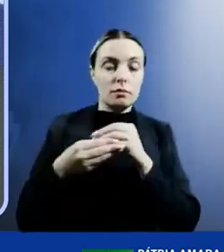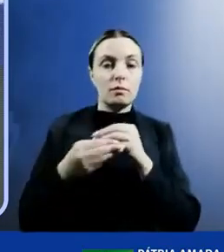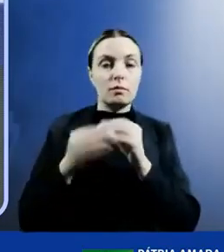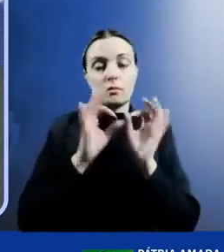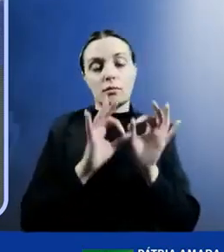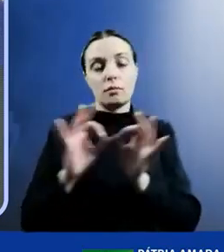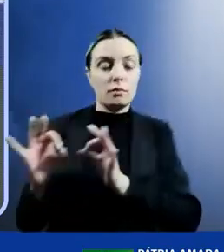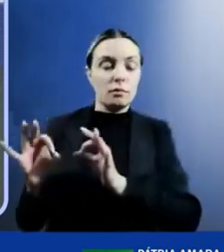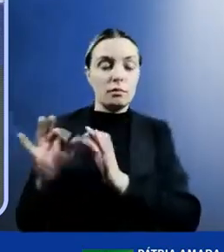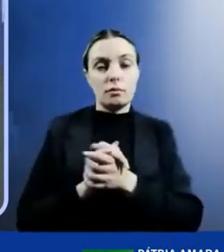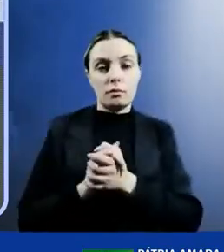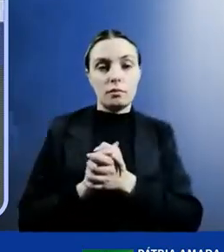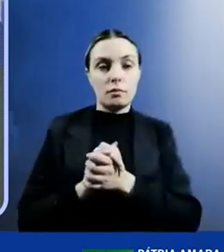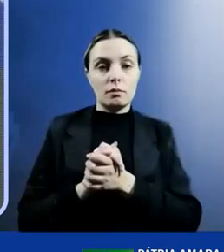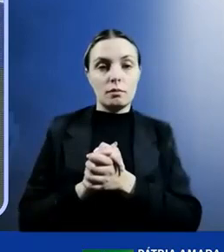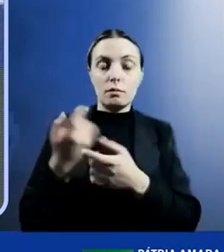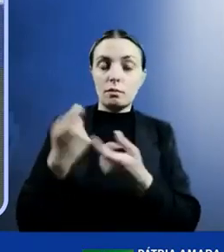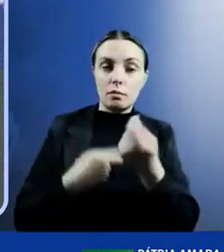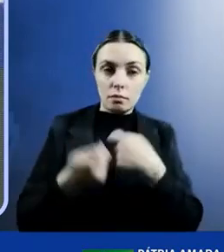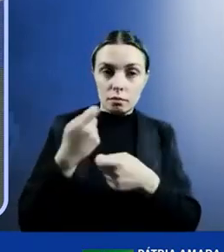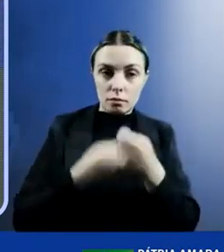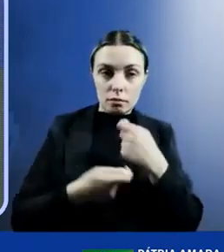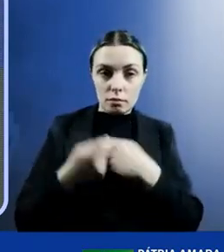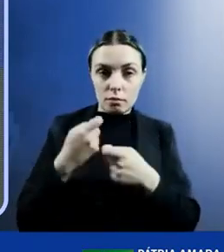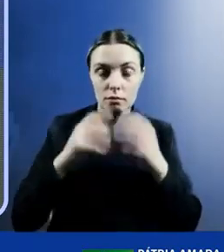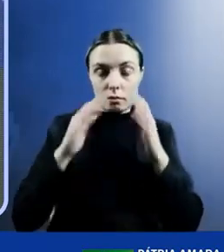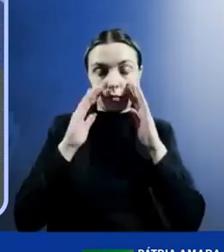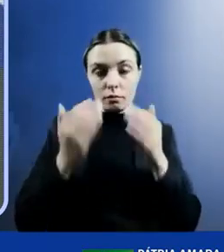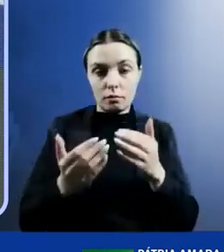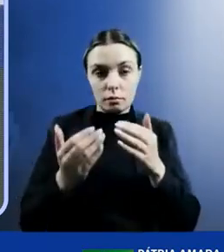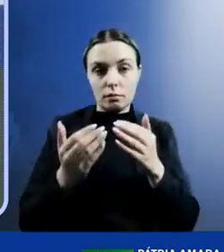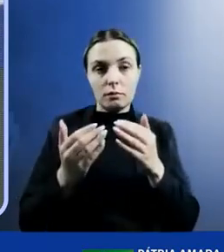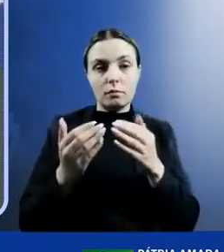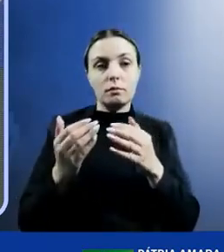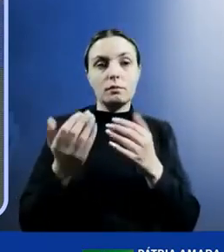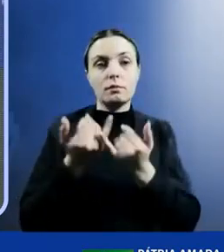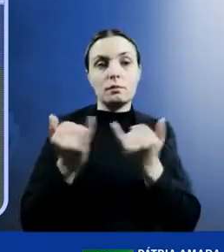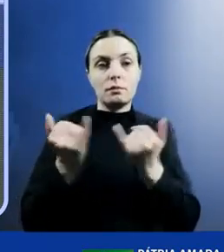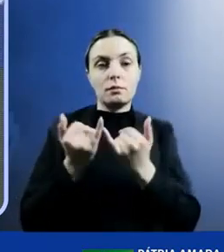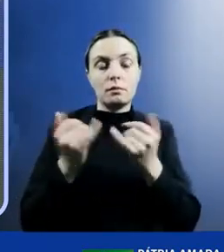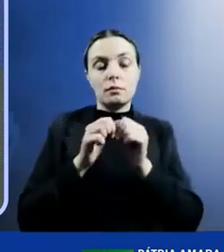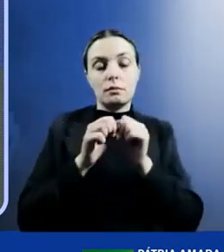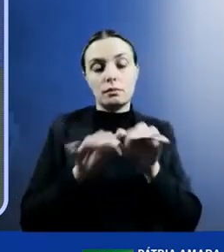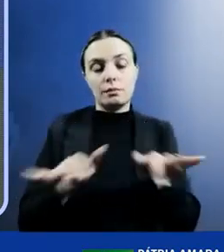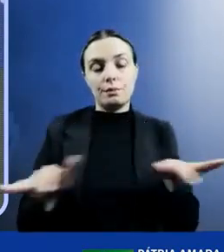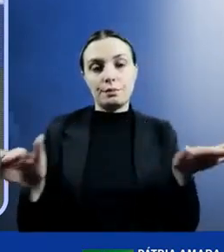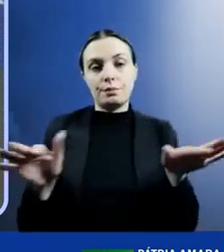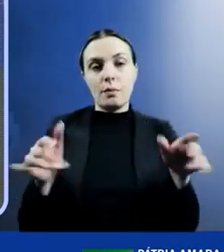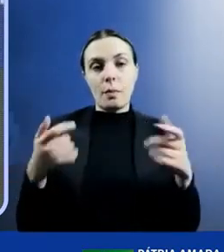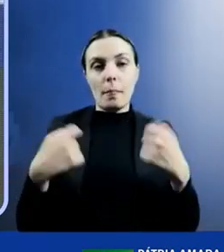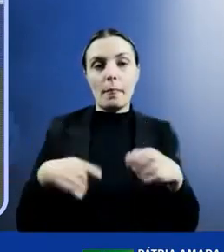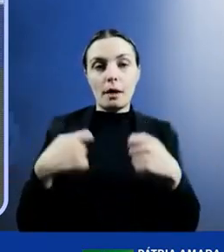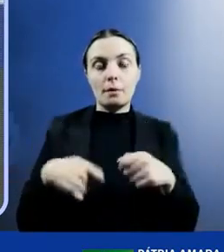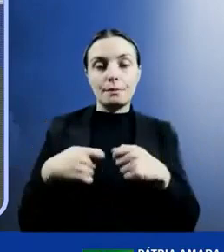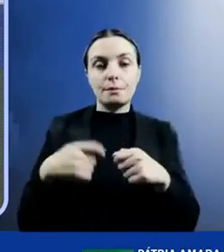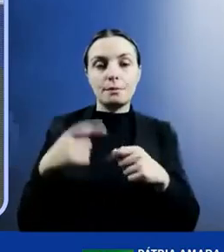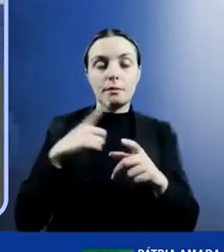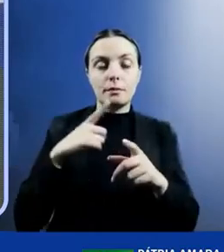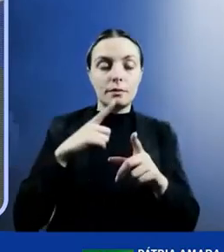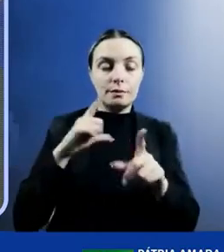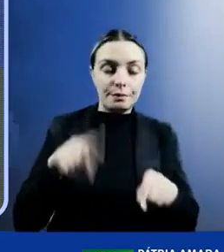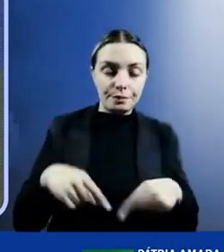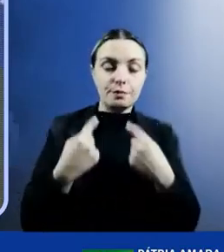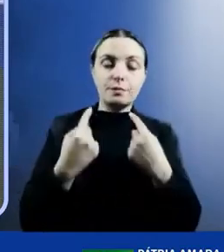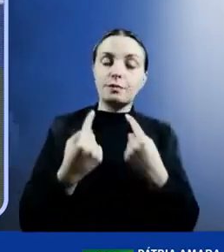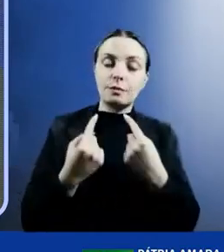os negócios, né, voltados à energia renovável possam se expandir, a gente tem, portanto, alguns desafios. Nós vamos